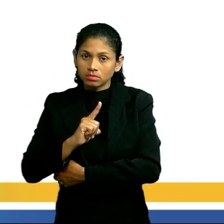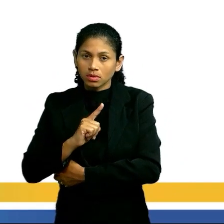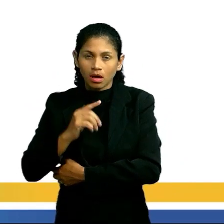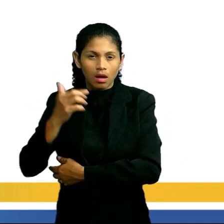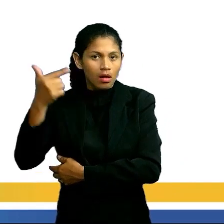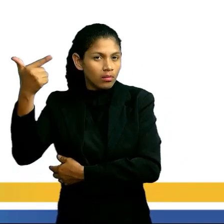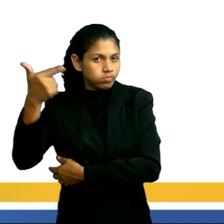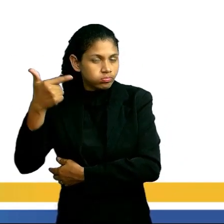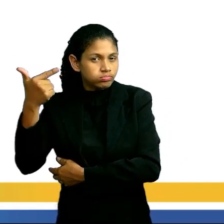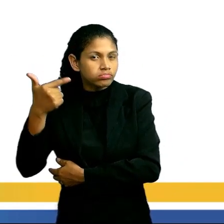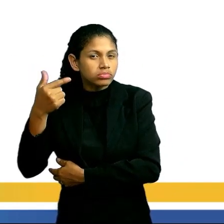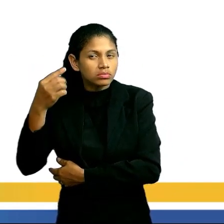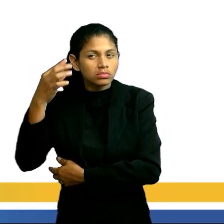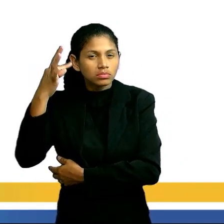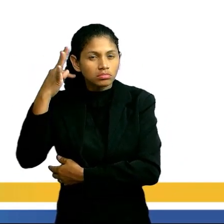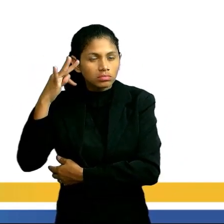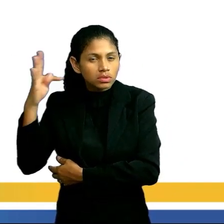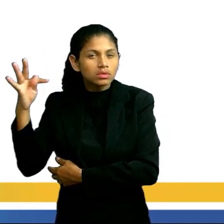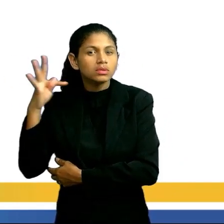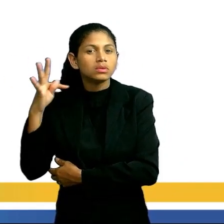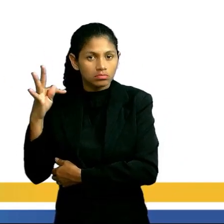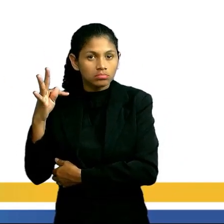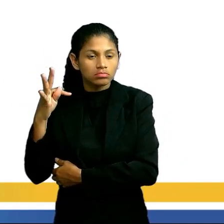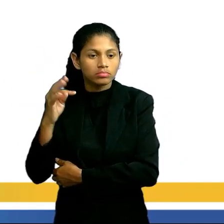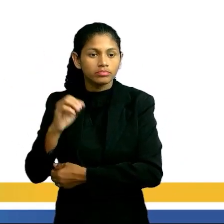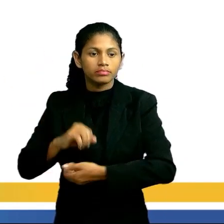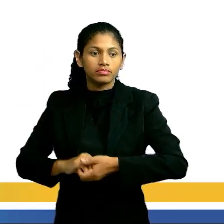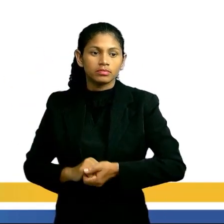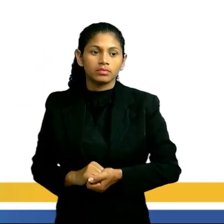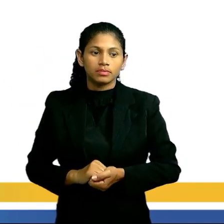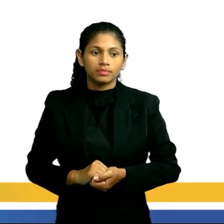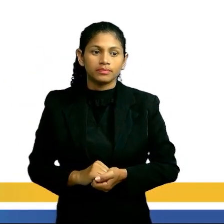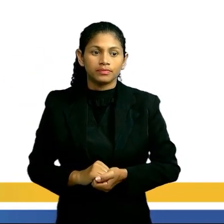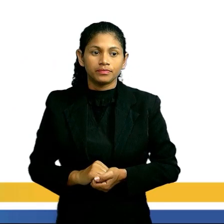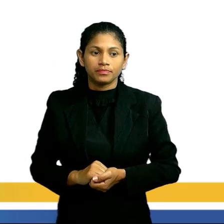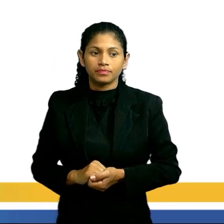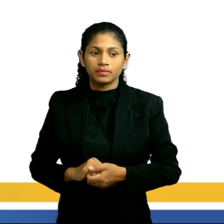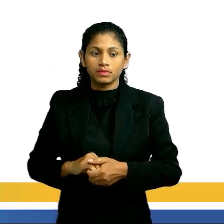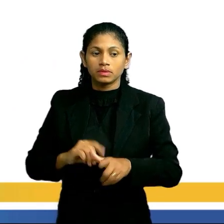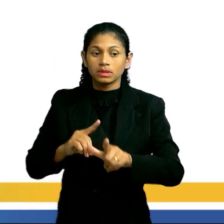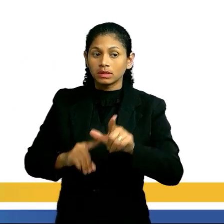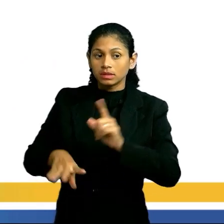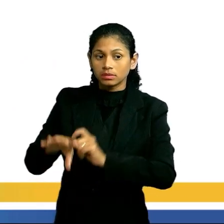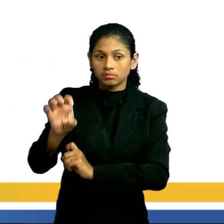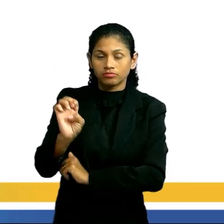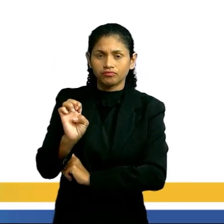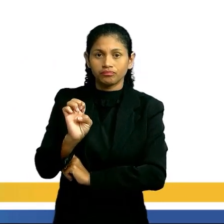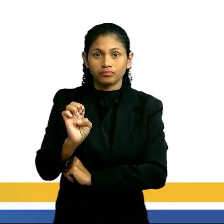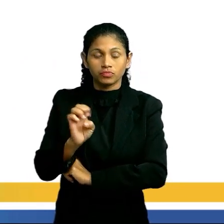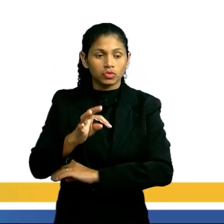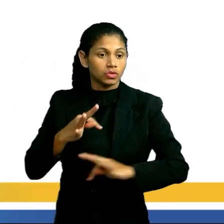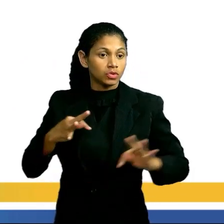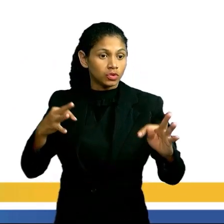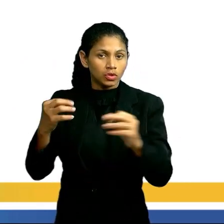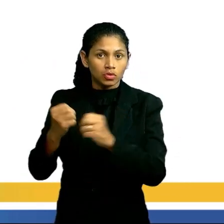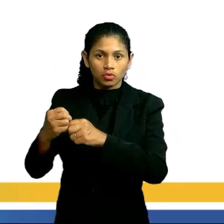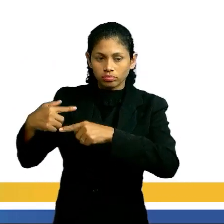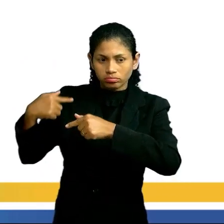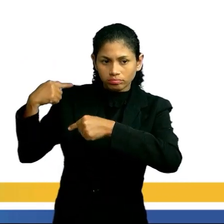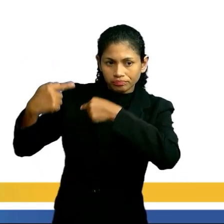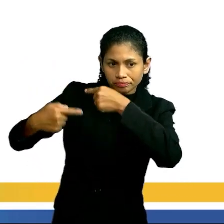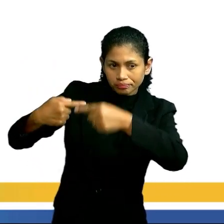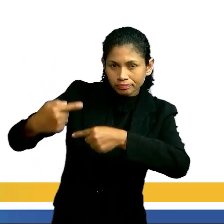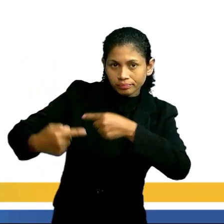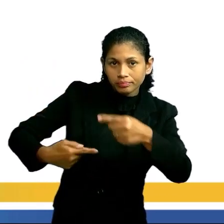de Mendel com eventos independentes. Ou então, letra E, toda descendência